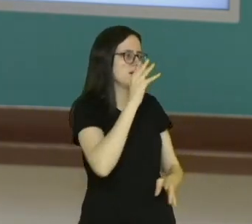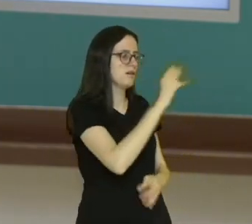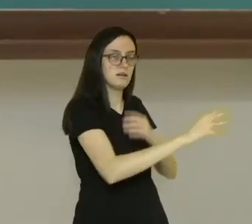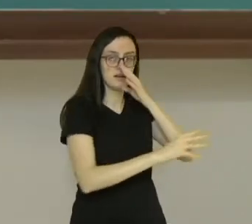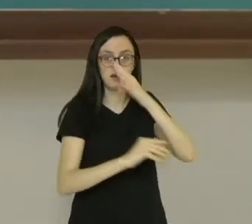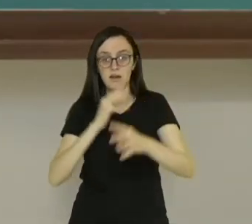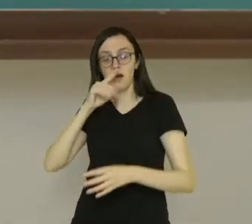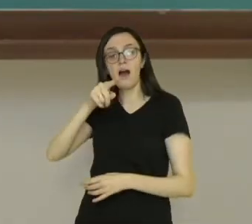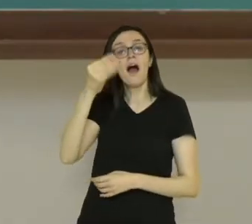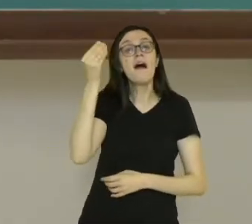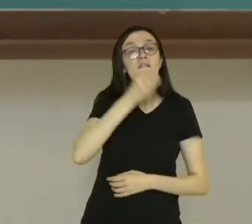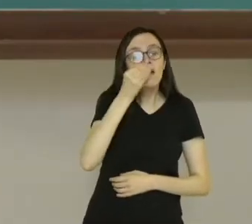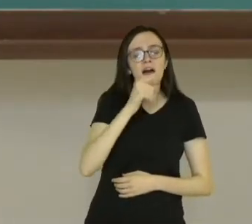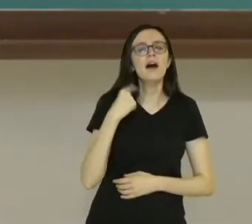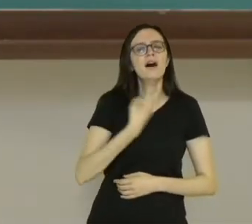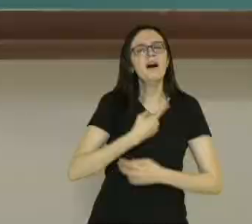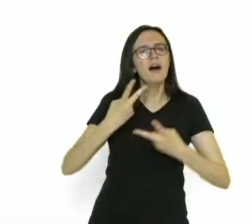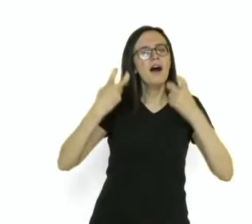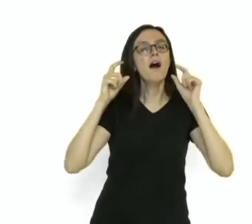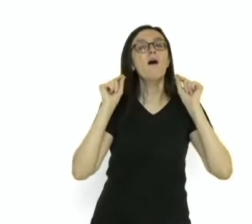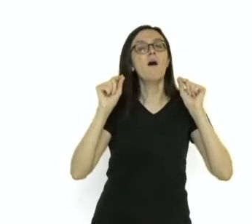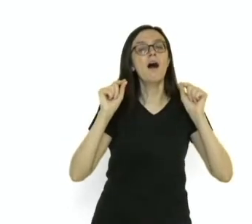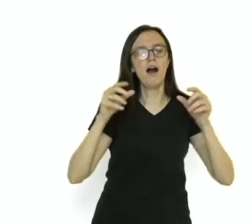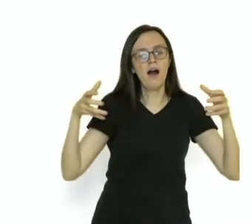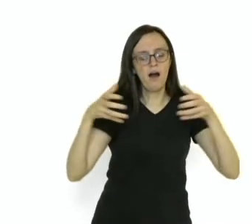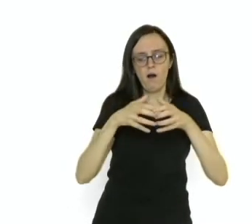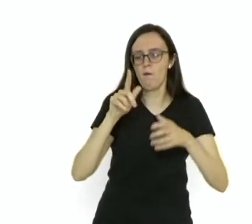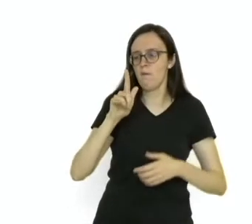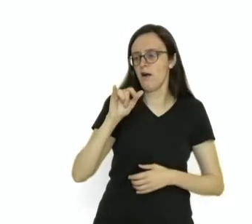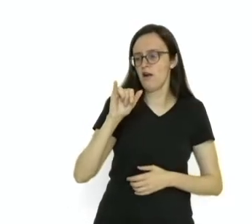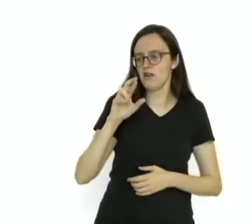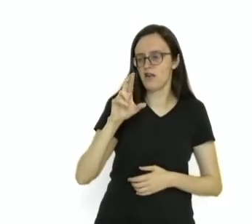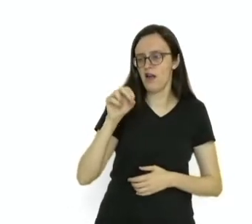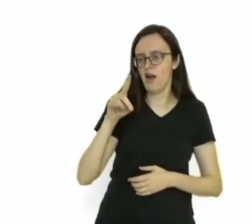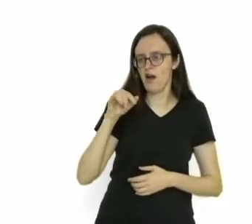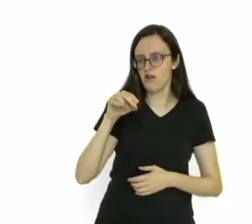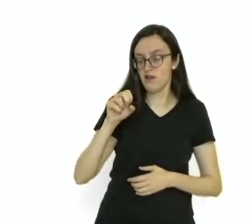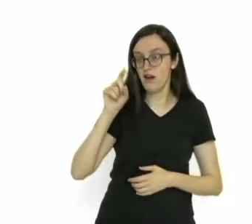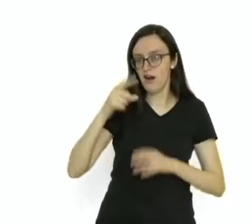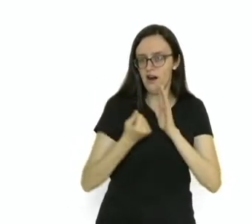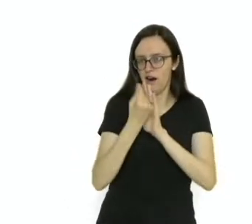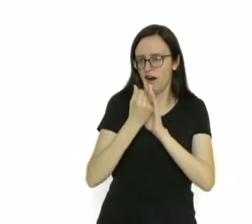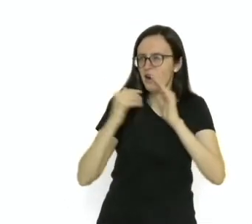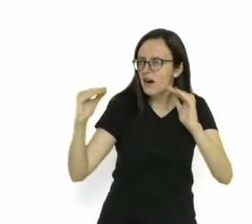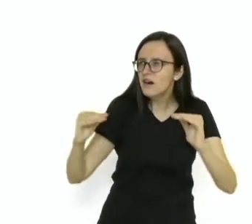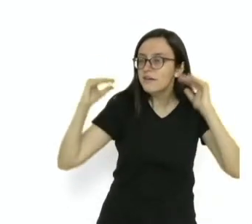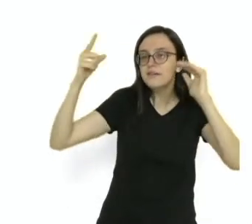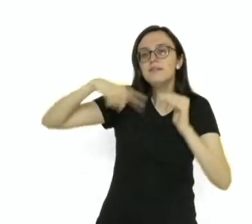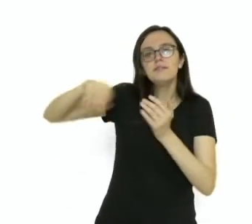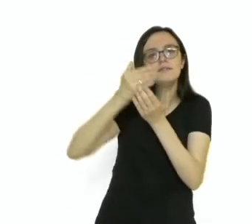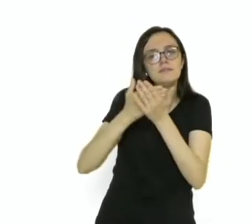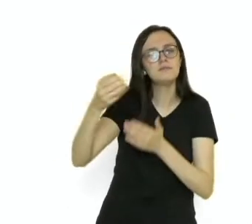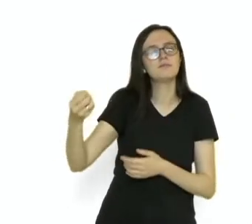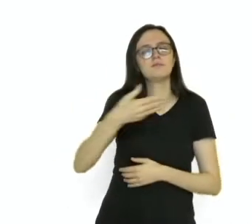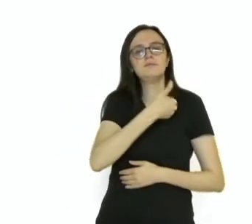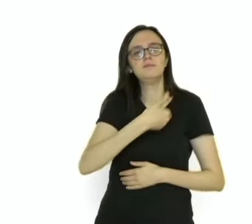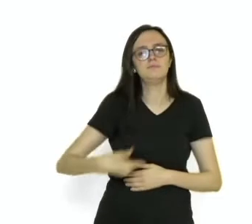esse enfraquecimento, nós vamos ver que os girondinos, aquela alta burguesia, iniciam um novo